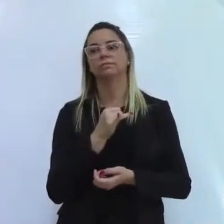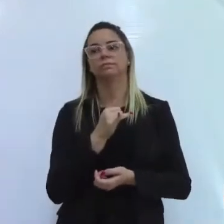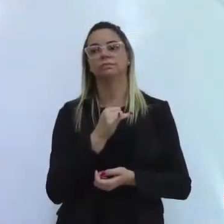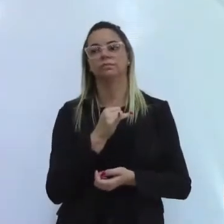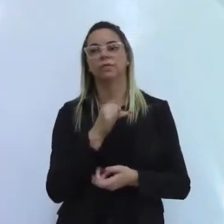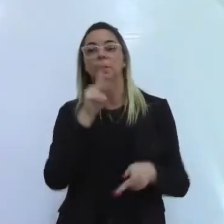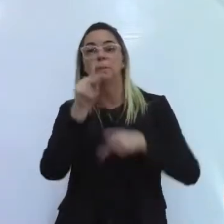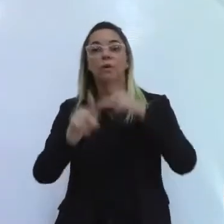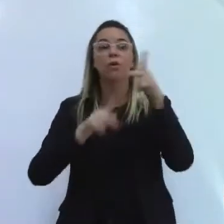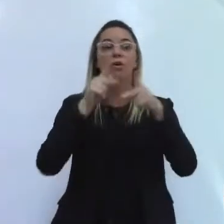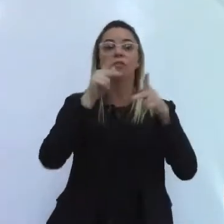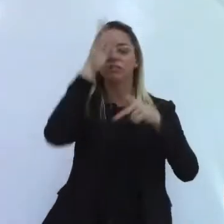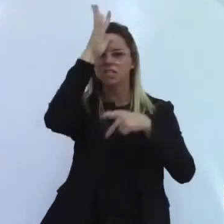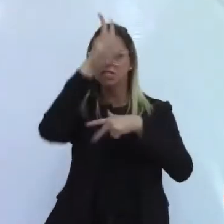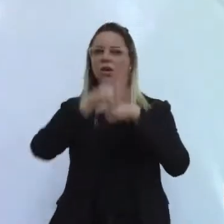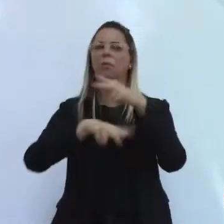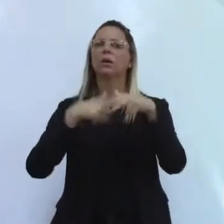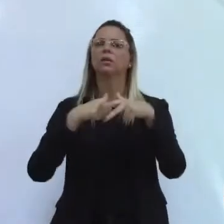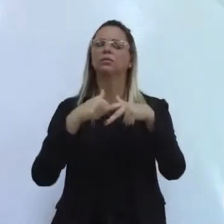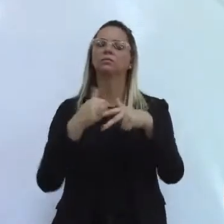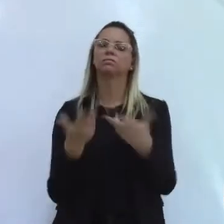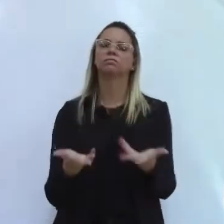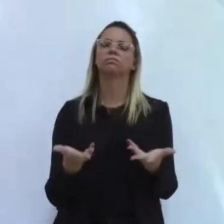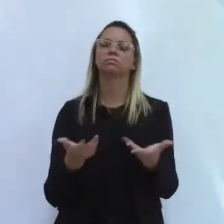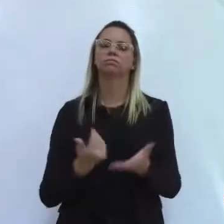ao povo de São Bento do Una,